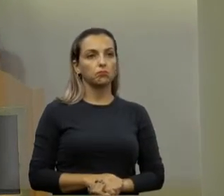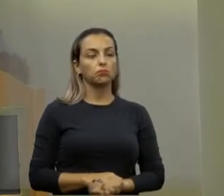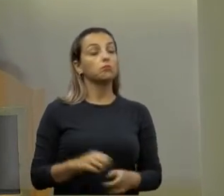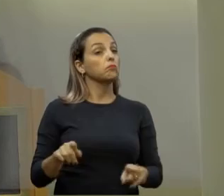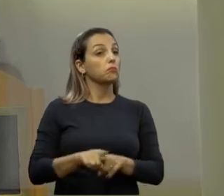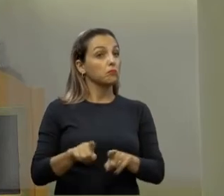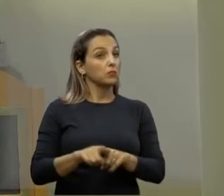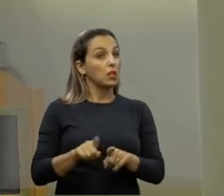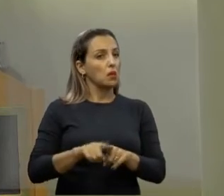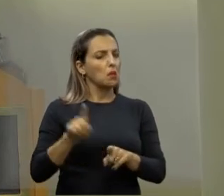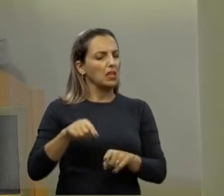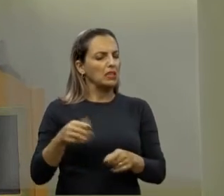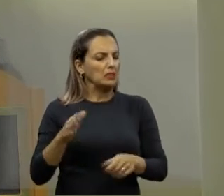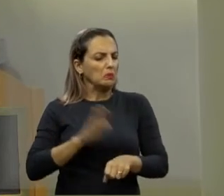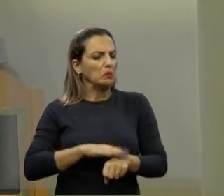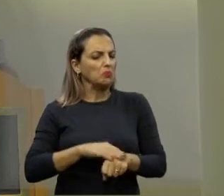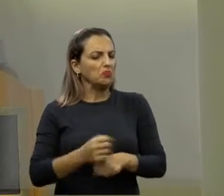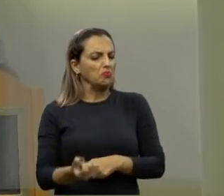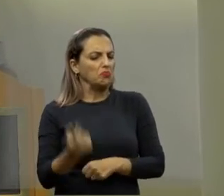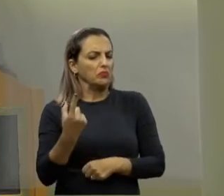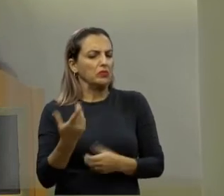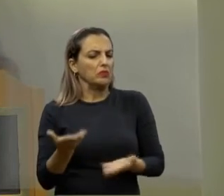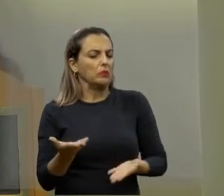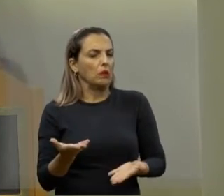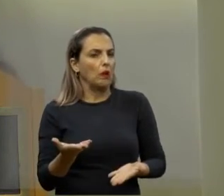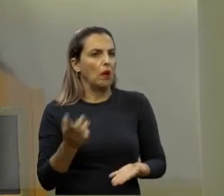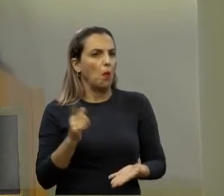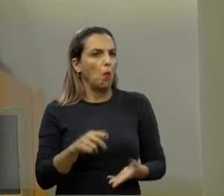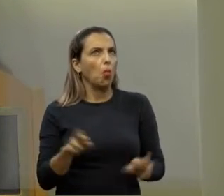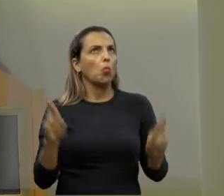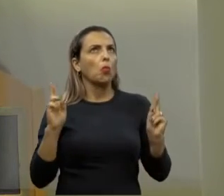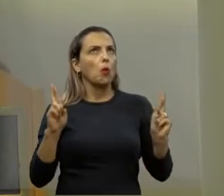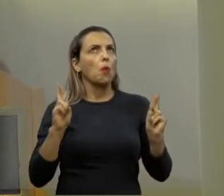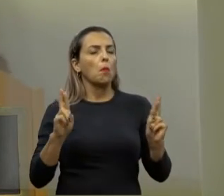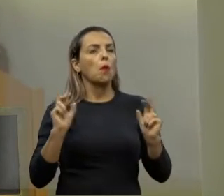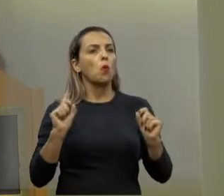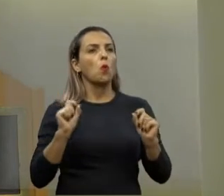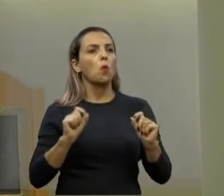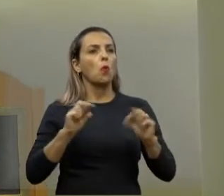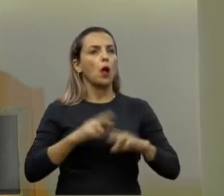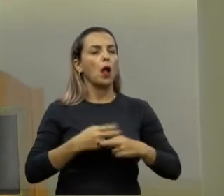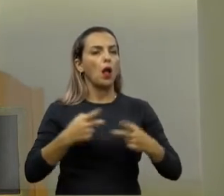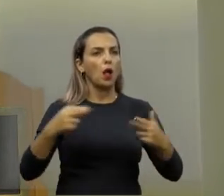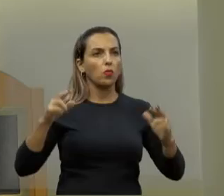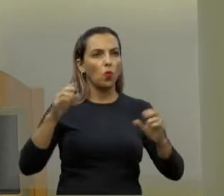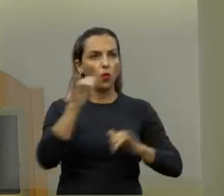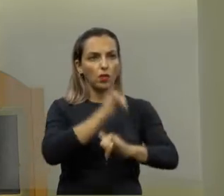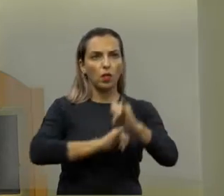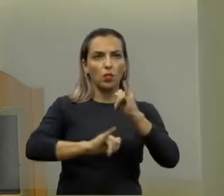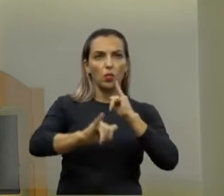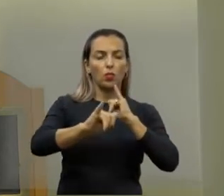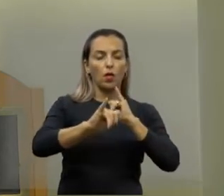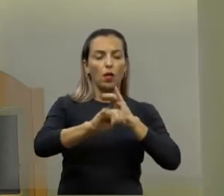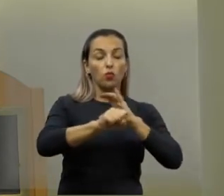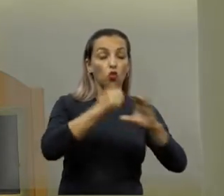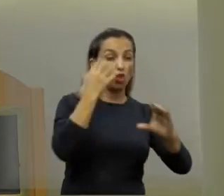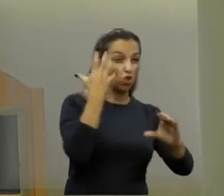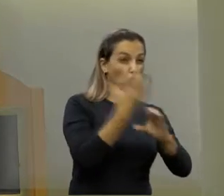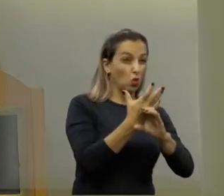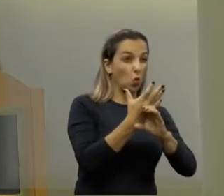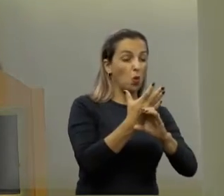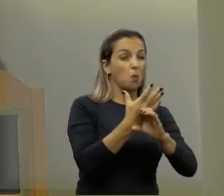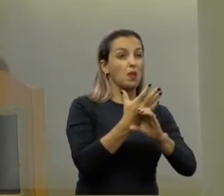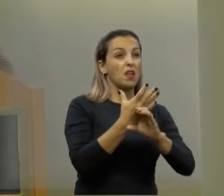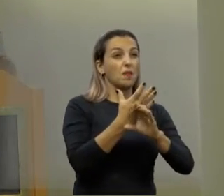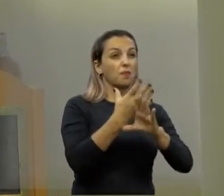essa situação absolutamente estranha né Presidente então que a gente espera que os fatos que aqui estão acontecendo no YouTube derrubando uma série de páginas